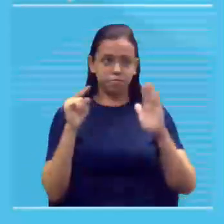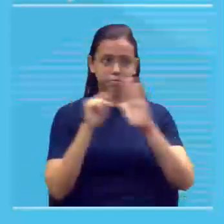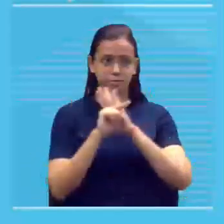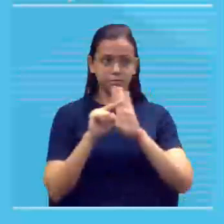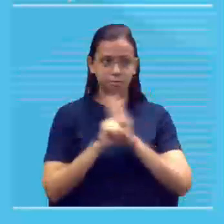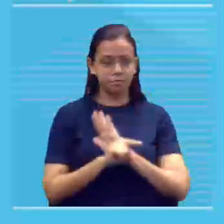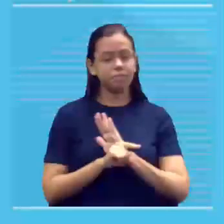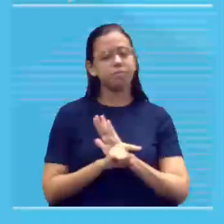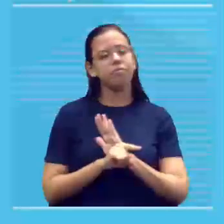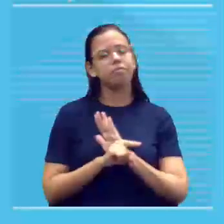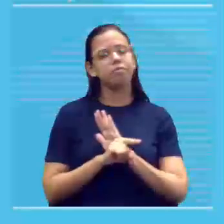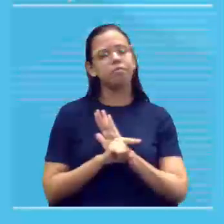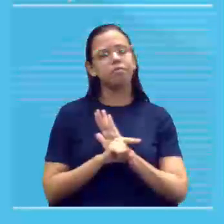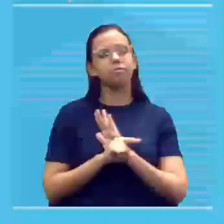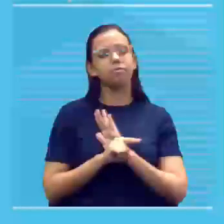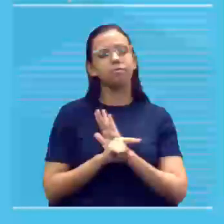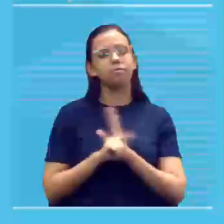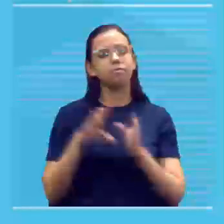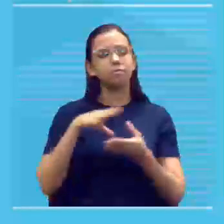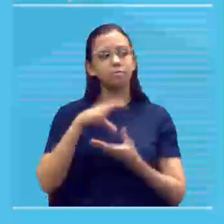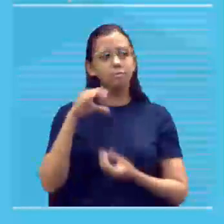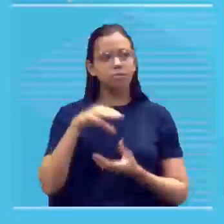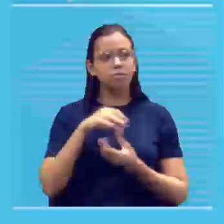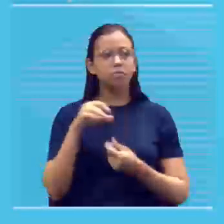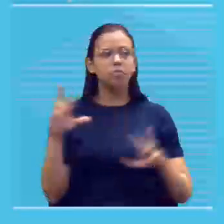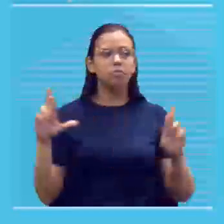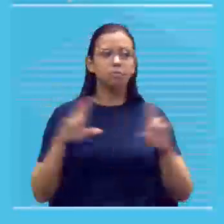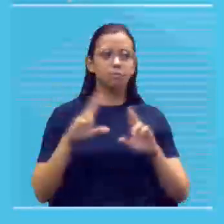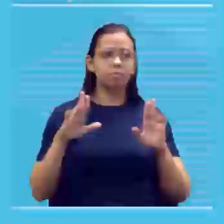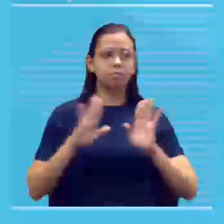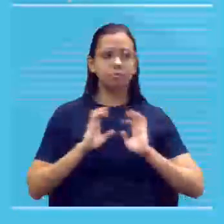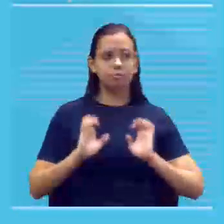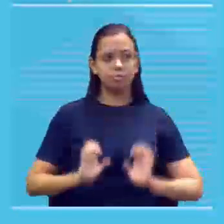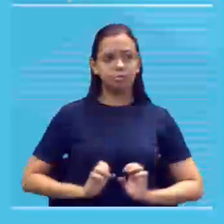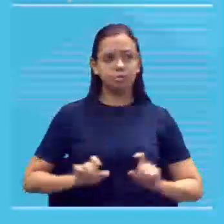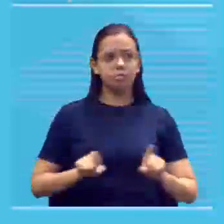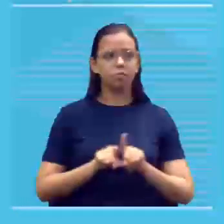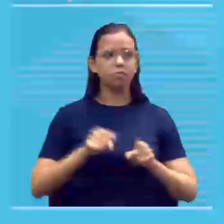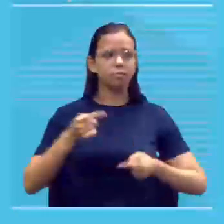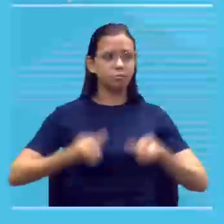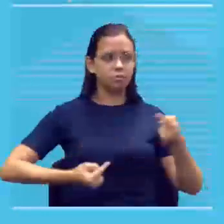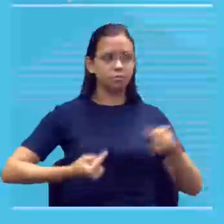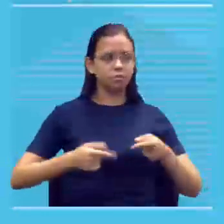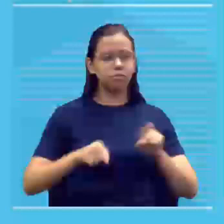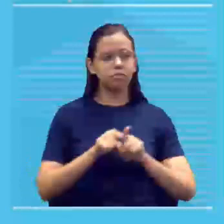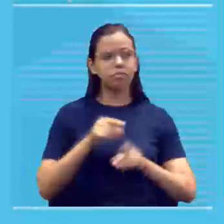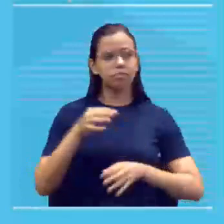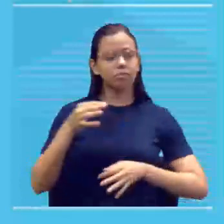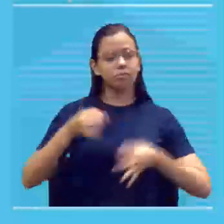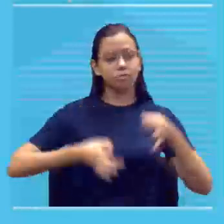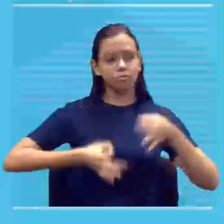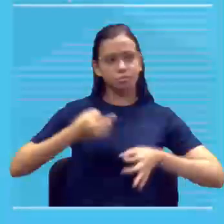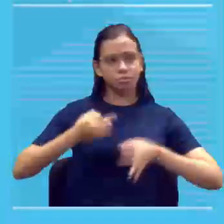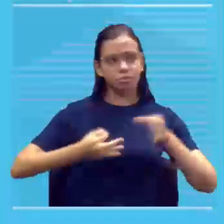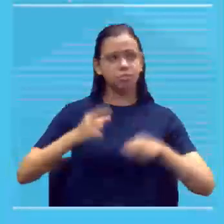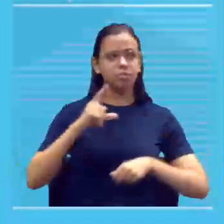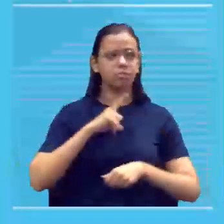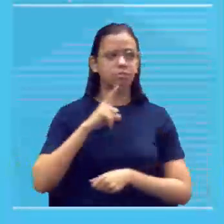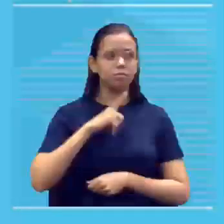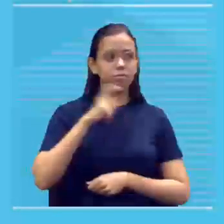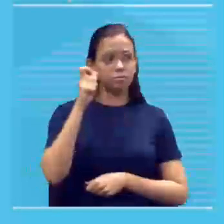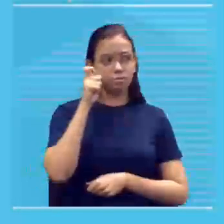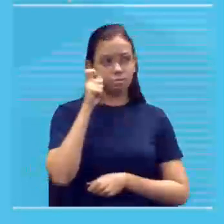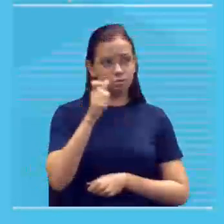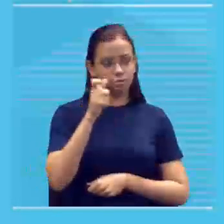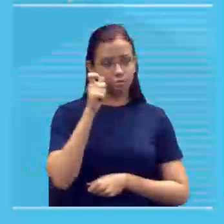feitas para os espíritos relacionadas a ética a política Justiça muita coisa interessante